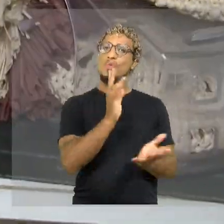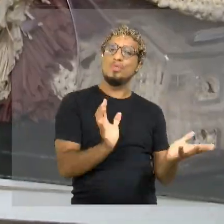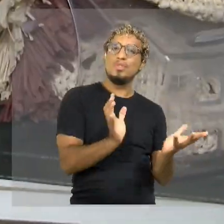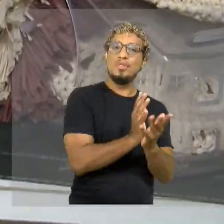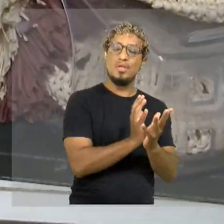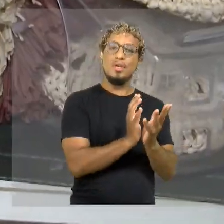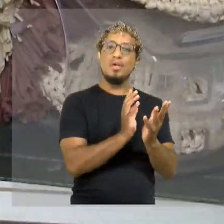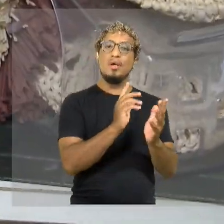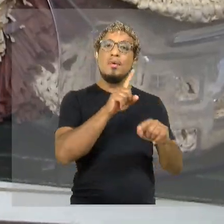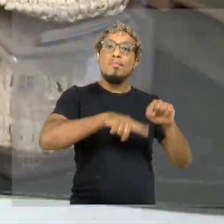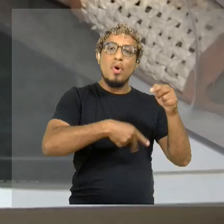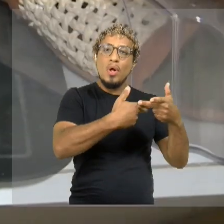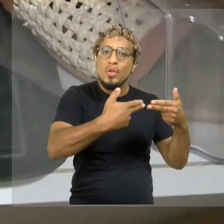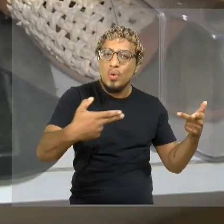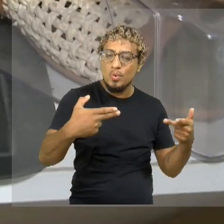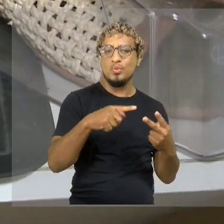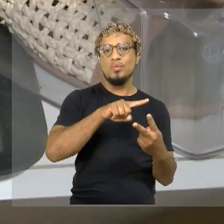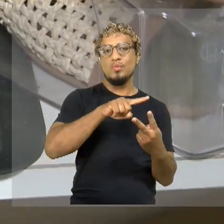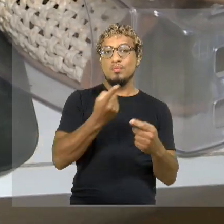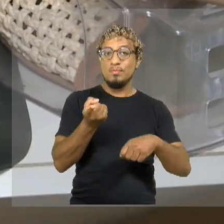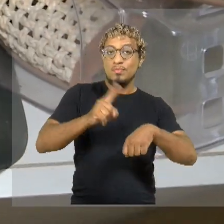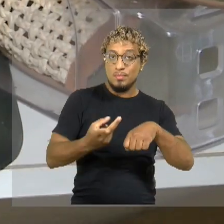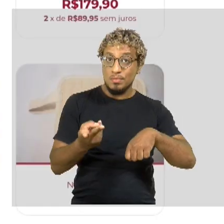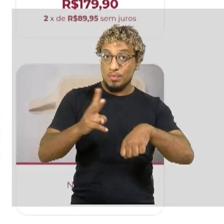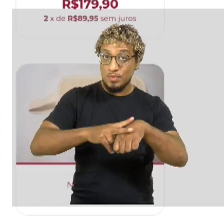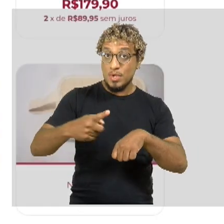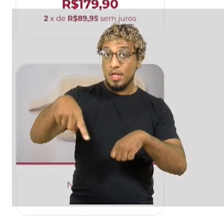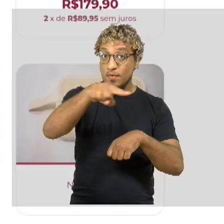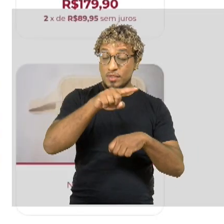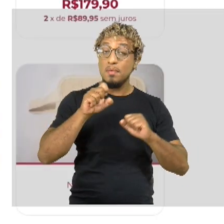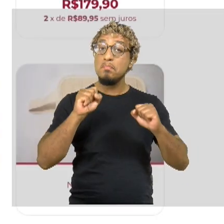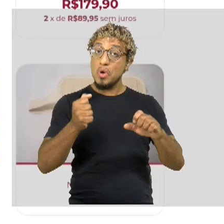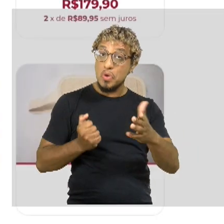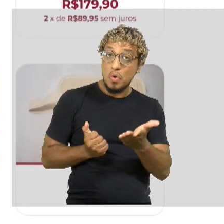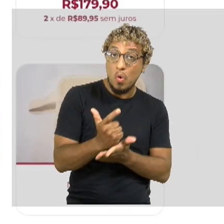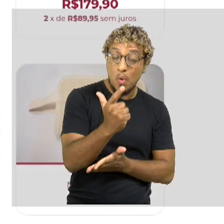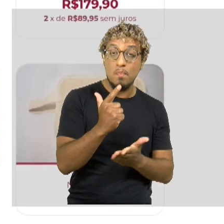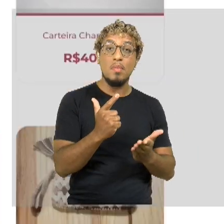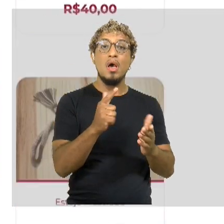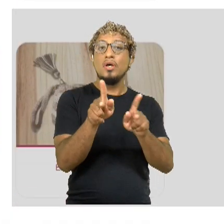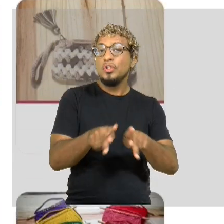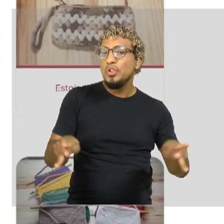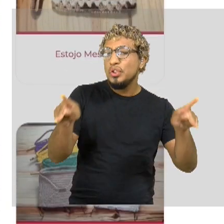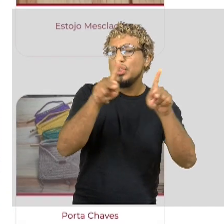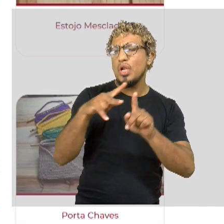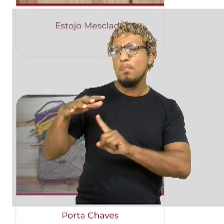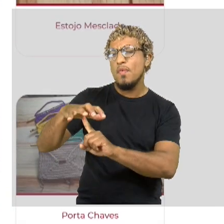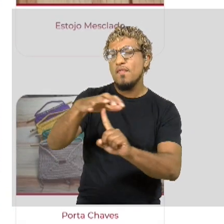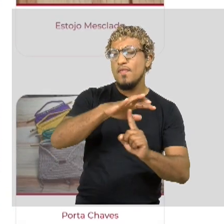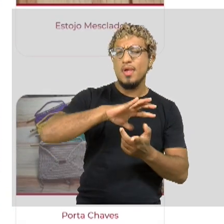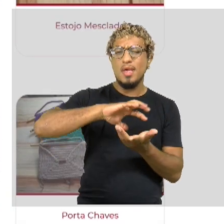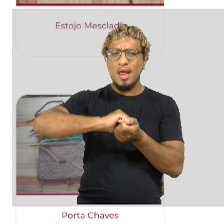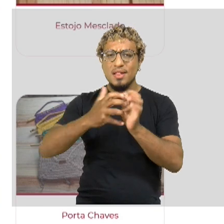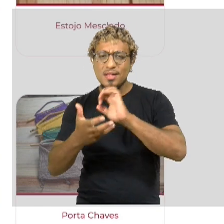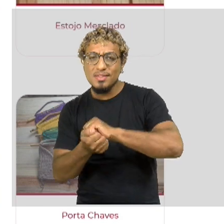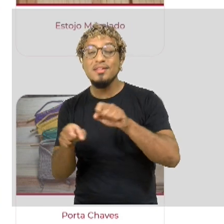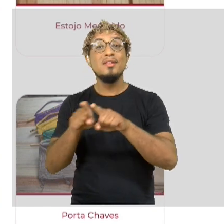os acessórios podem ser adquiridos nos shoppings, feiras de artesanatos de São Luís e também na